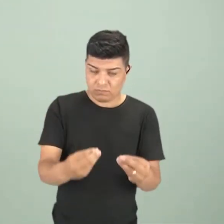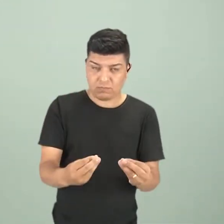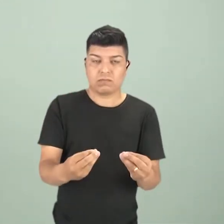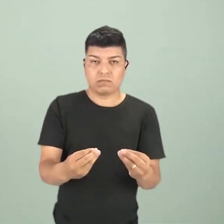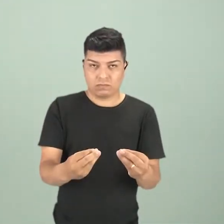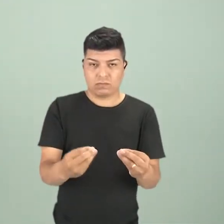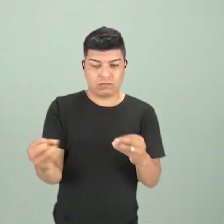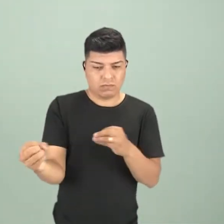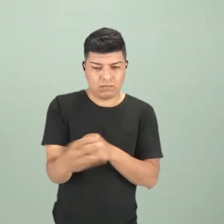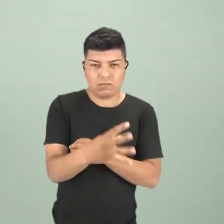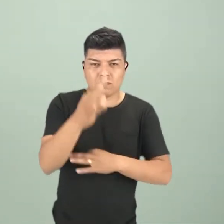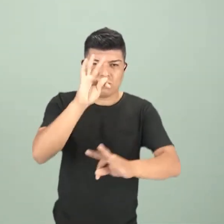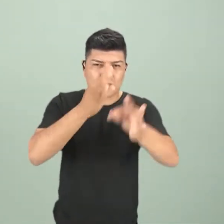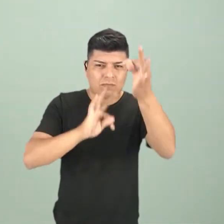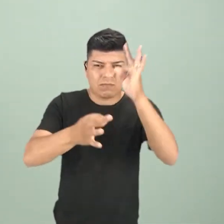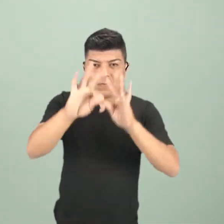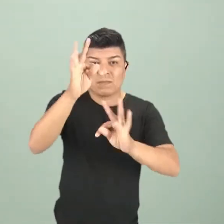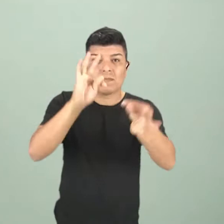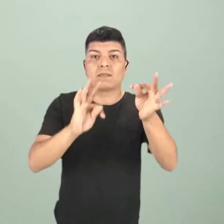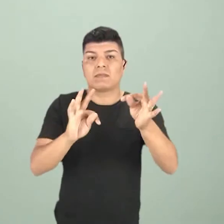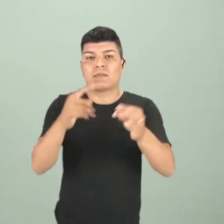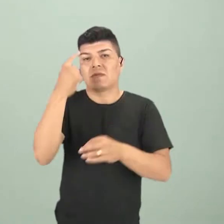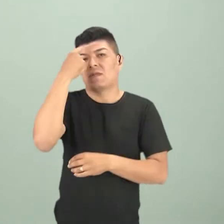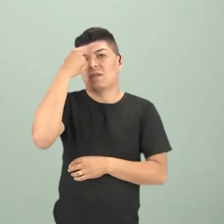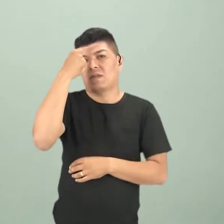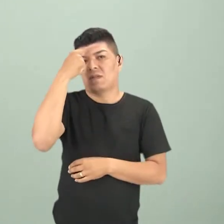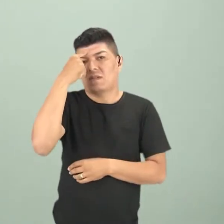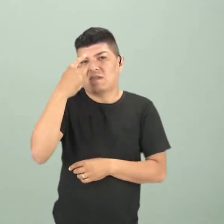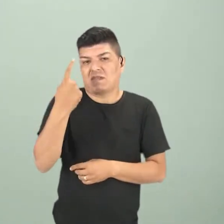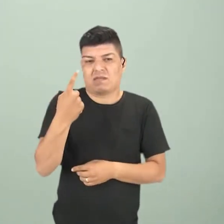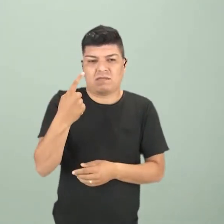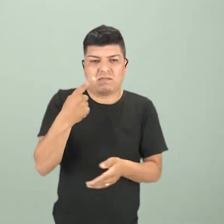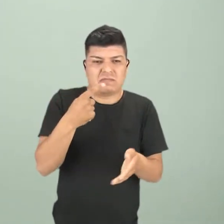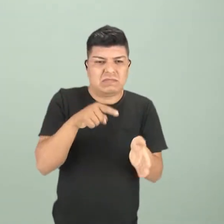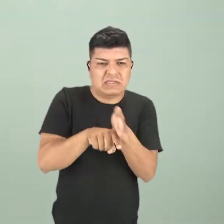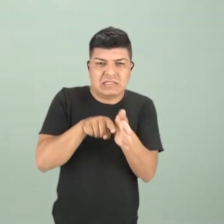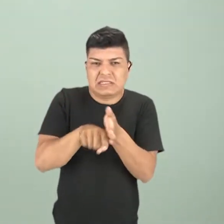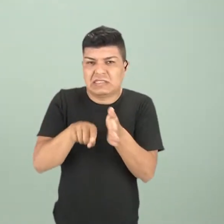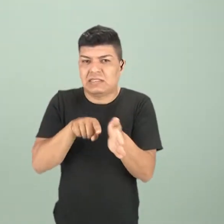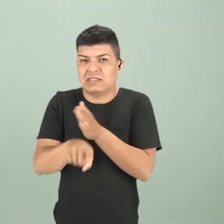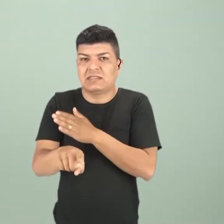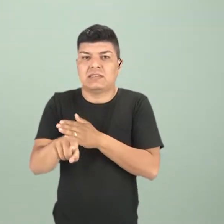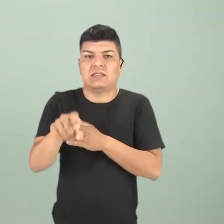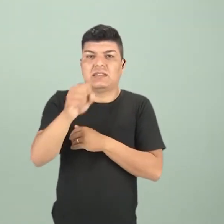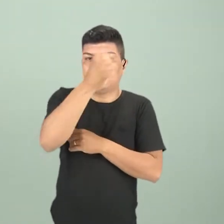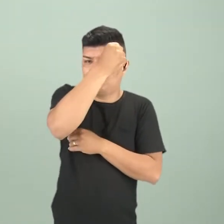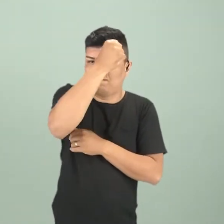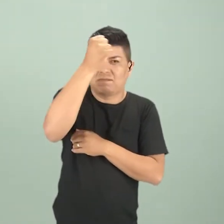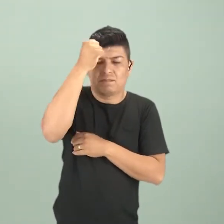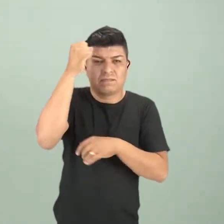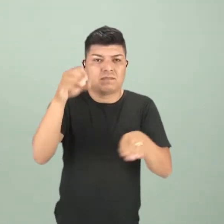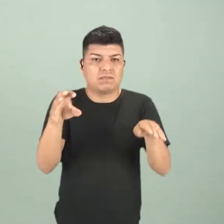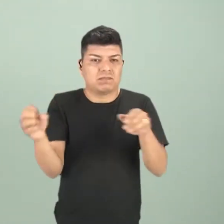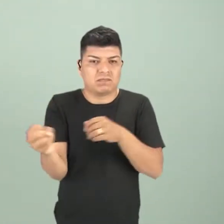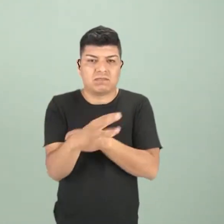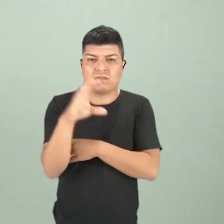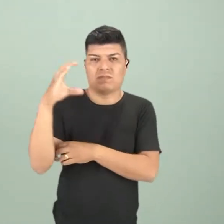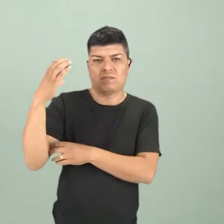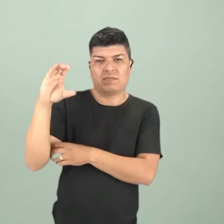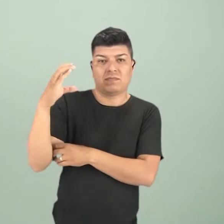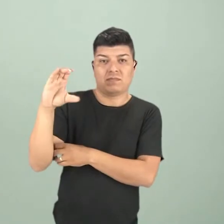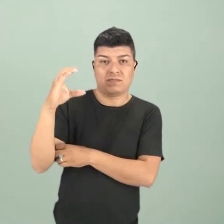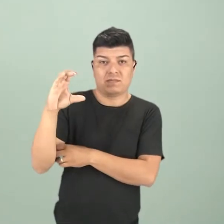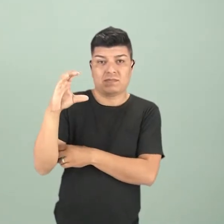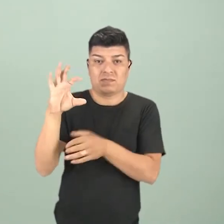as inovações tecnológicas, o pensamento crítico, a sociologia, tá? Novas ciências que foram